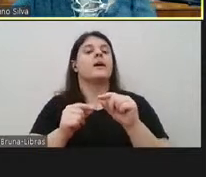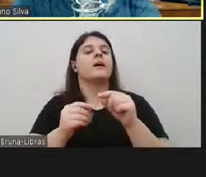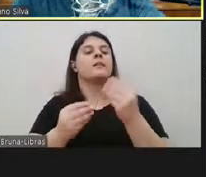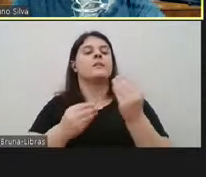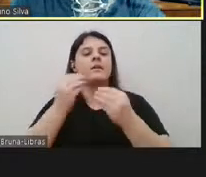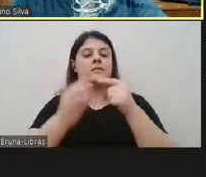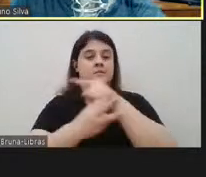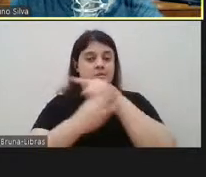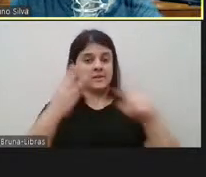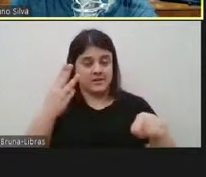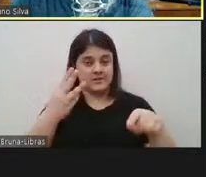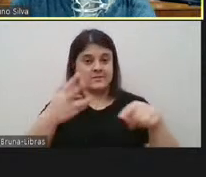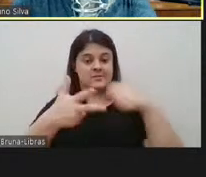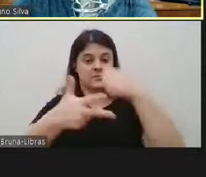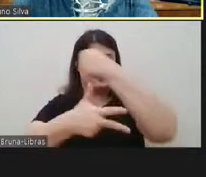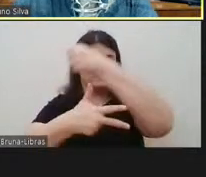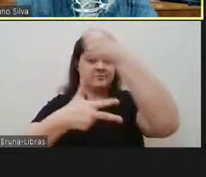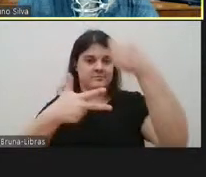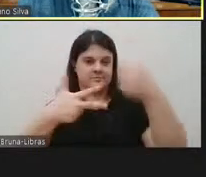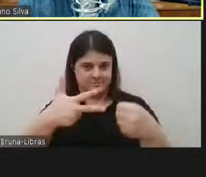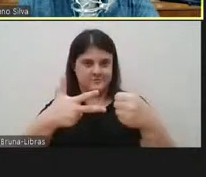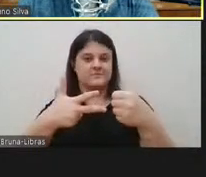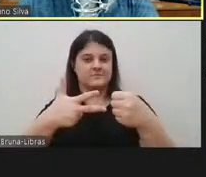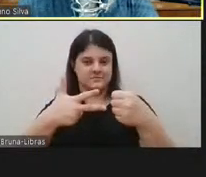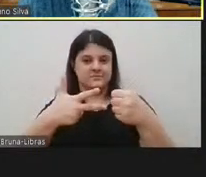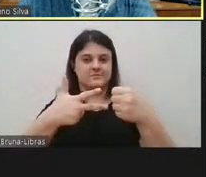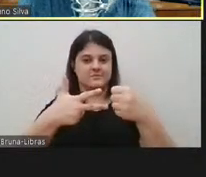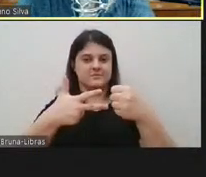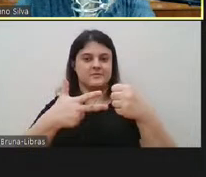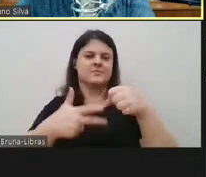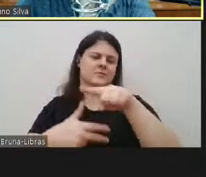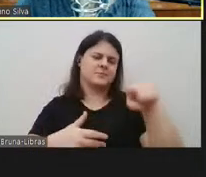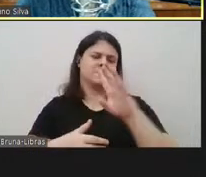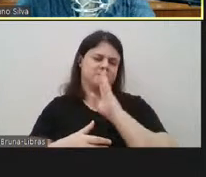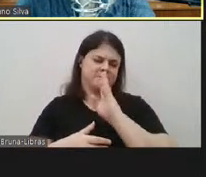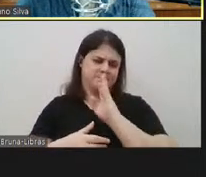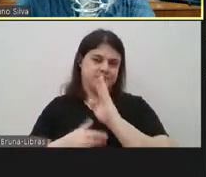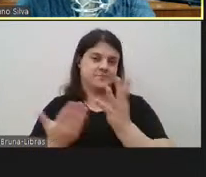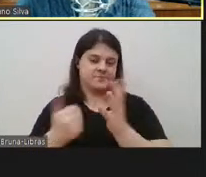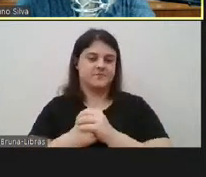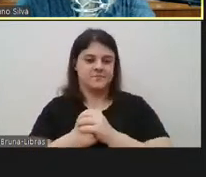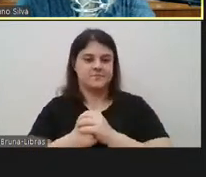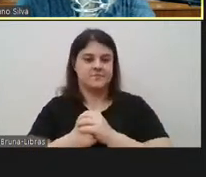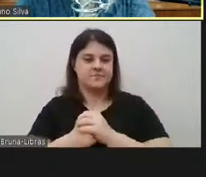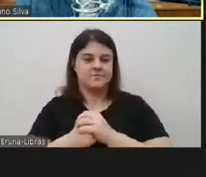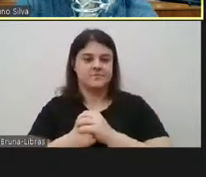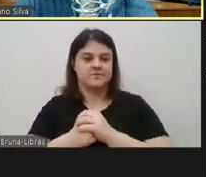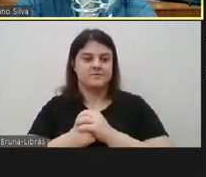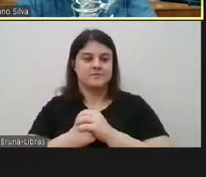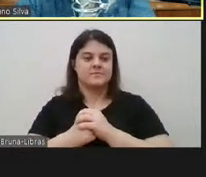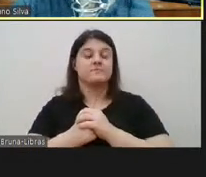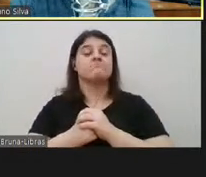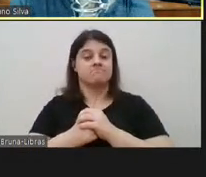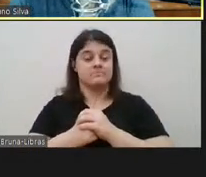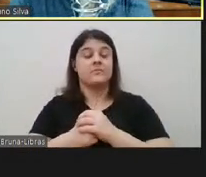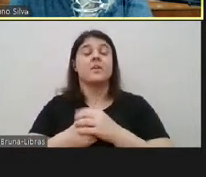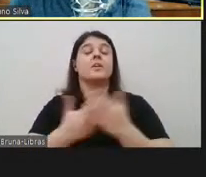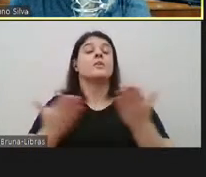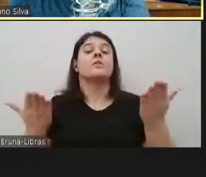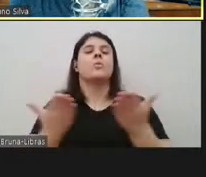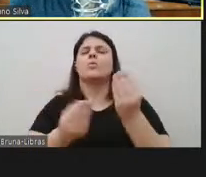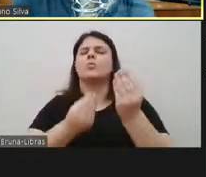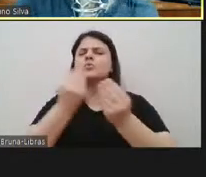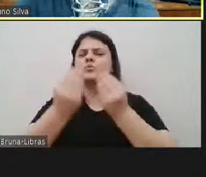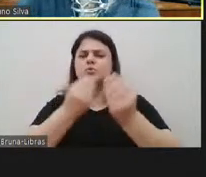que vai cidade que forma da forma de divisão dos três poderes que nós muito bem conhecemos aí né pessoal então o Estado